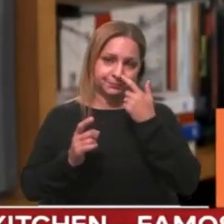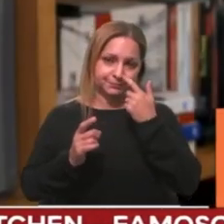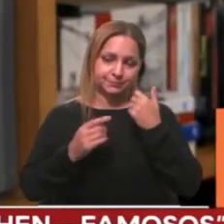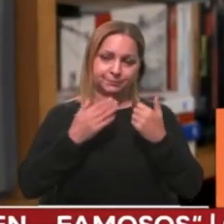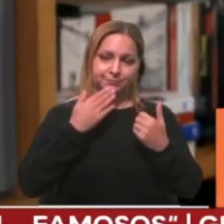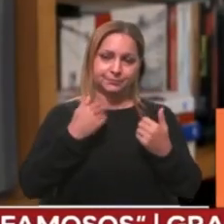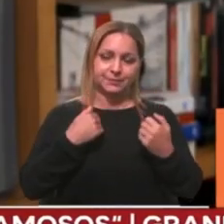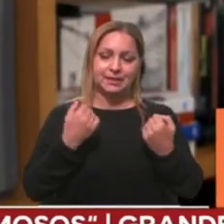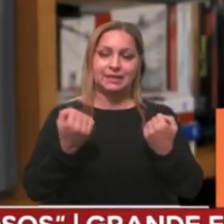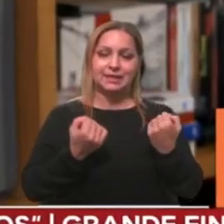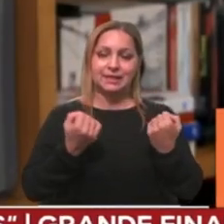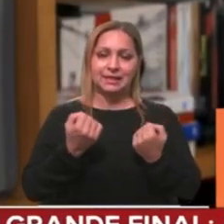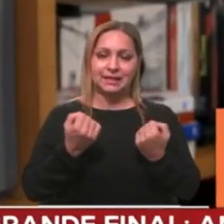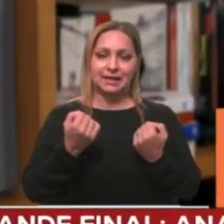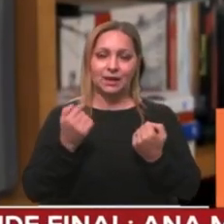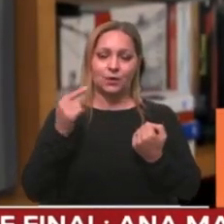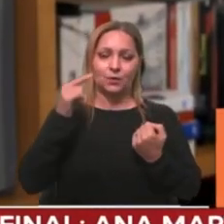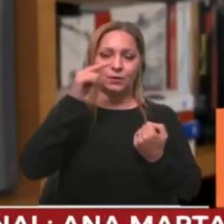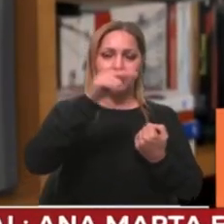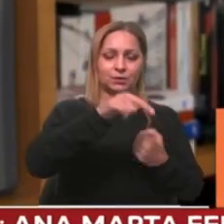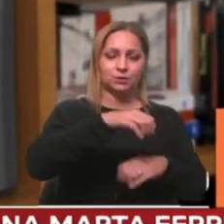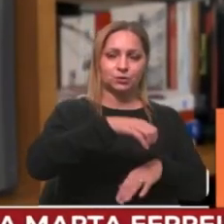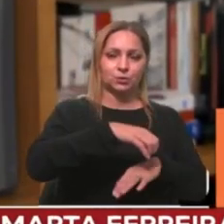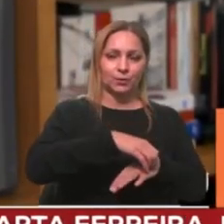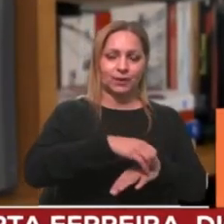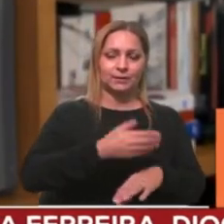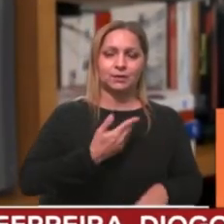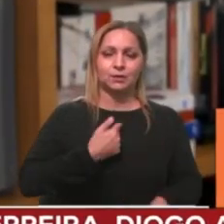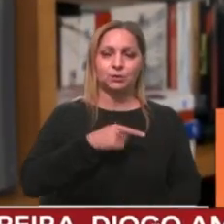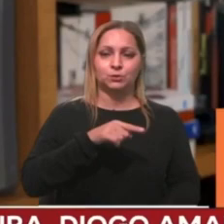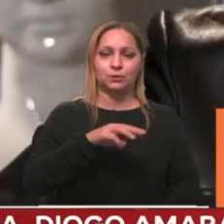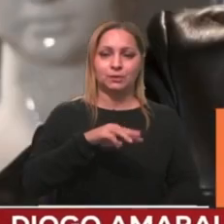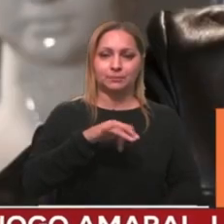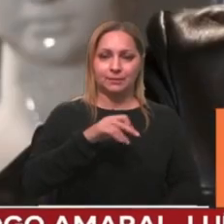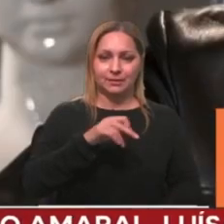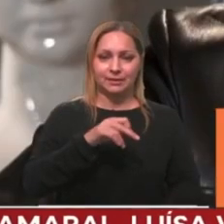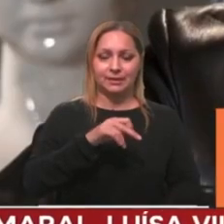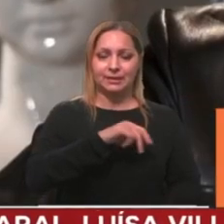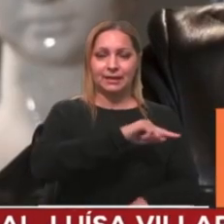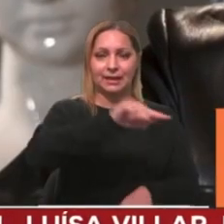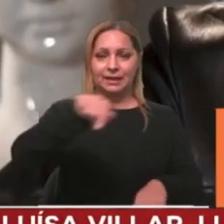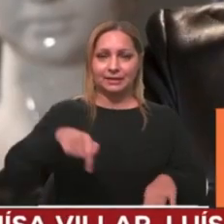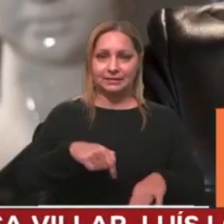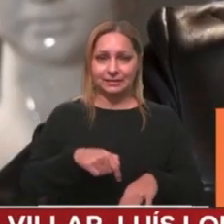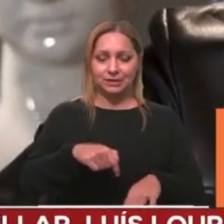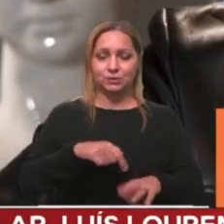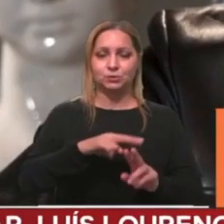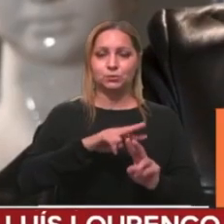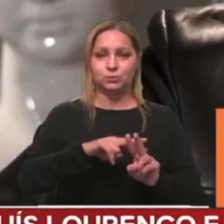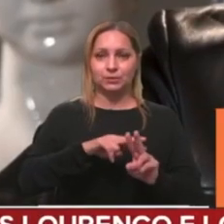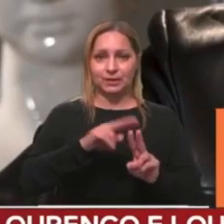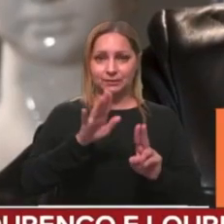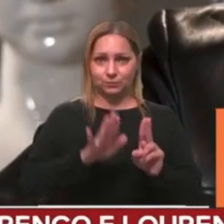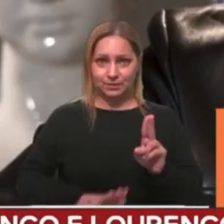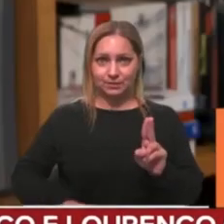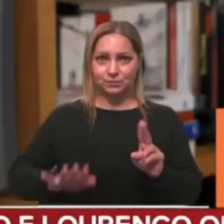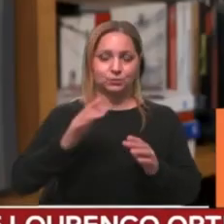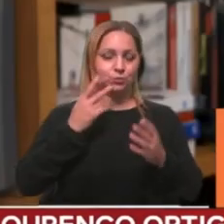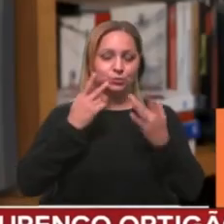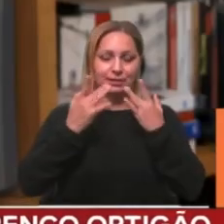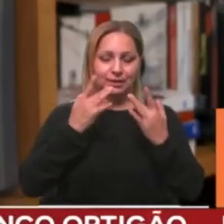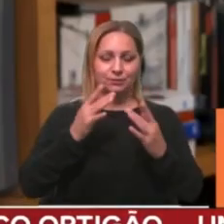o para para a esquadra do Dona Maria que é ali atrás do teatro não é nacional e e